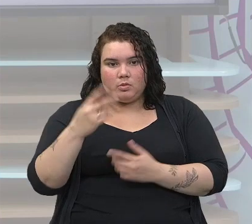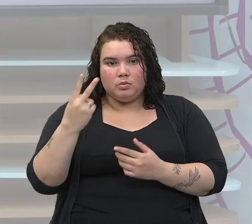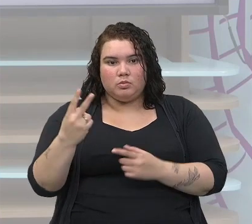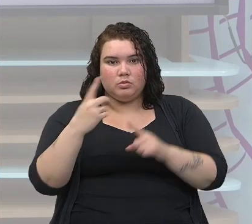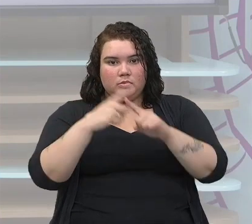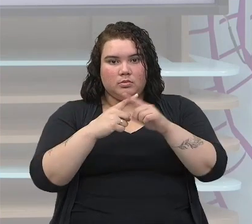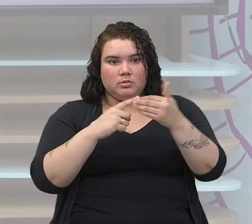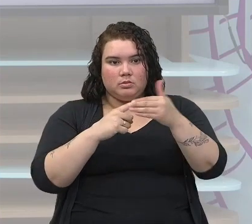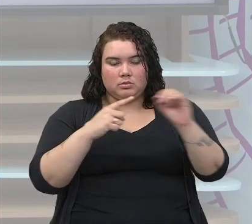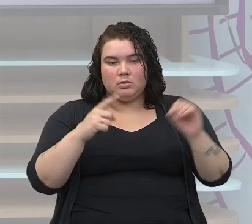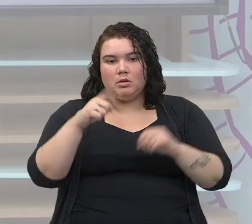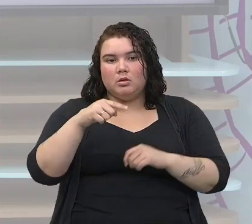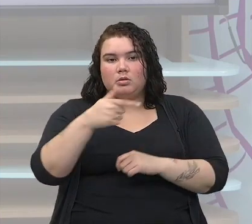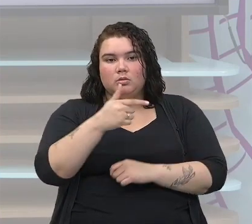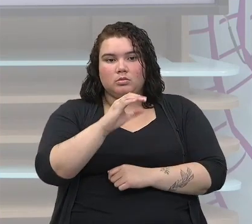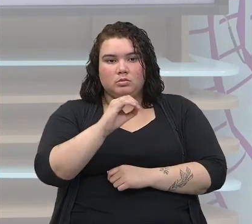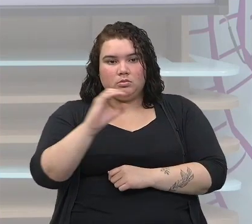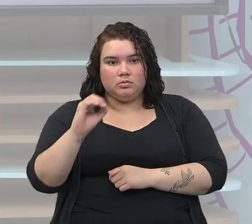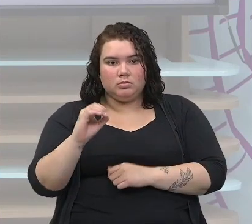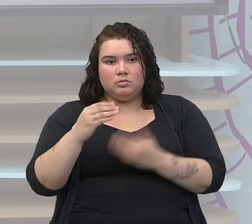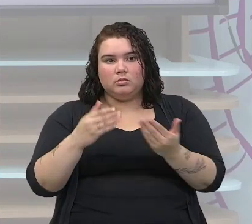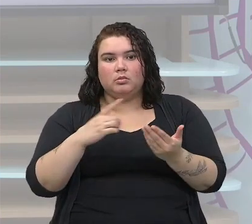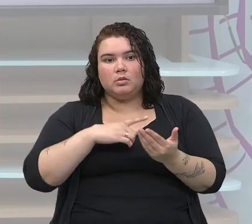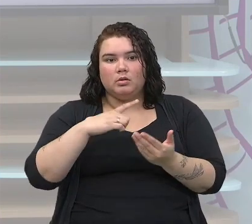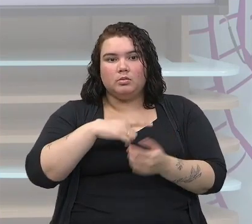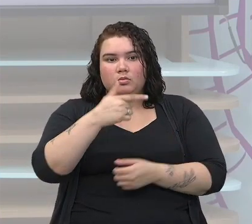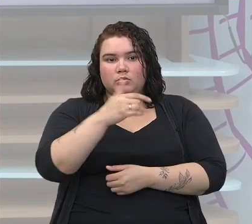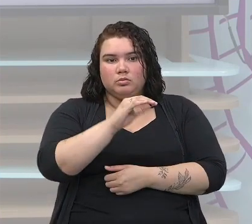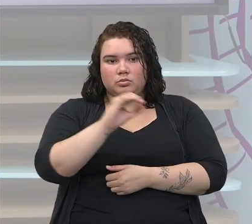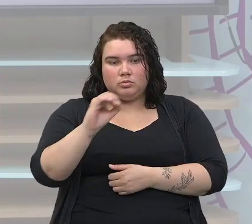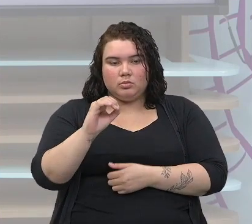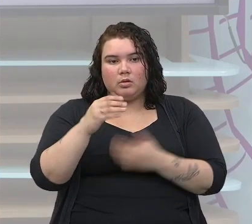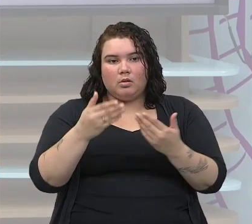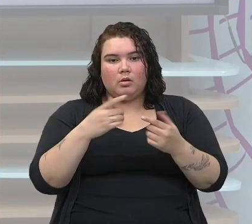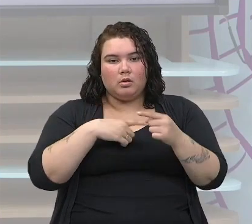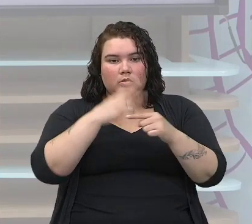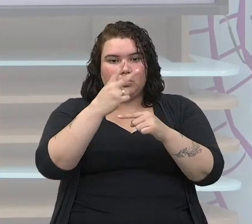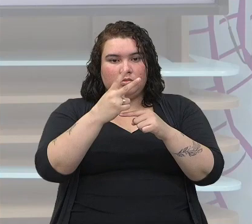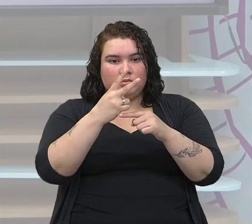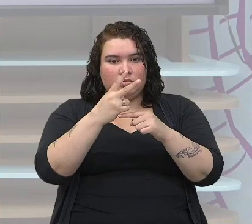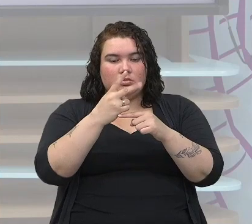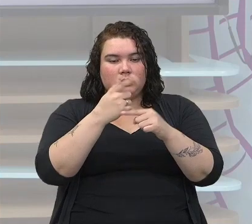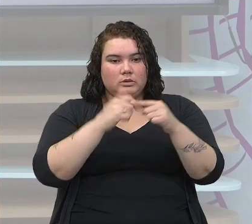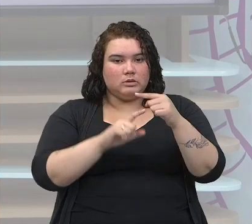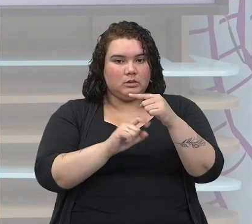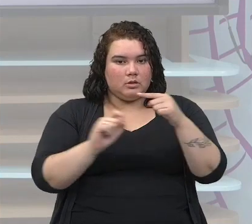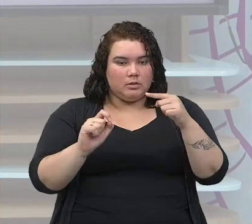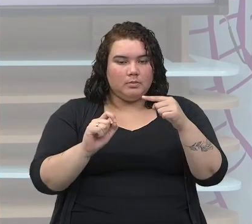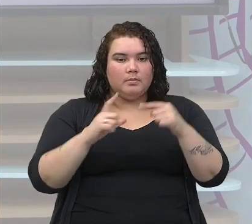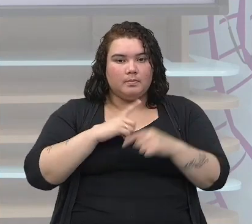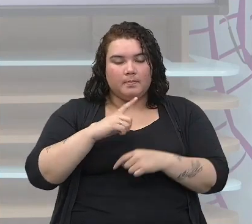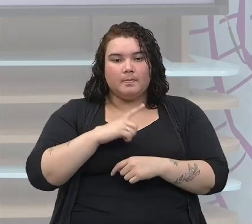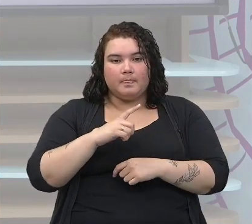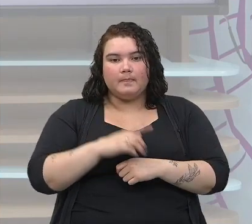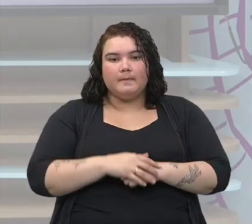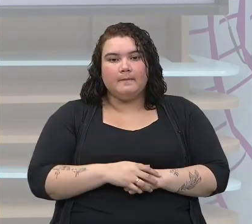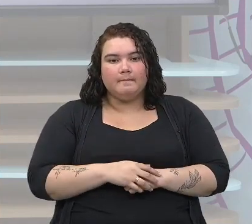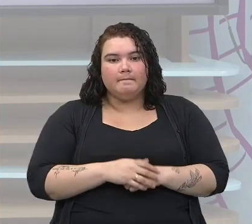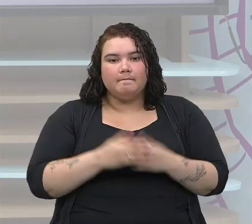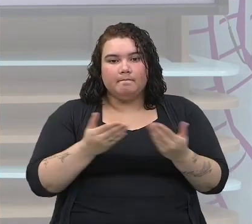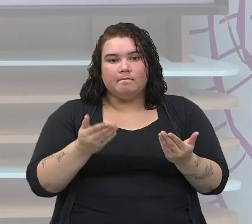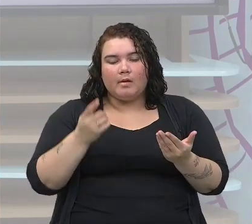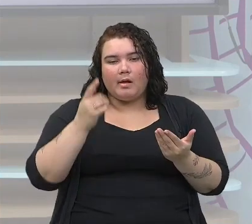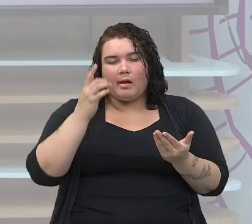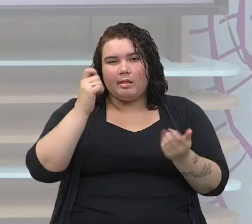200. Então, eu tenho em 200, 2 100, né? 2 100. É coisa